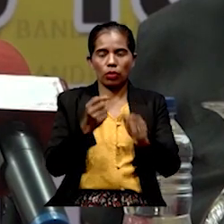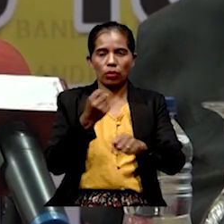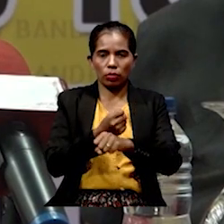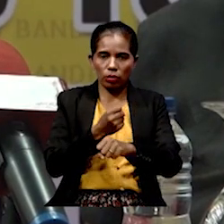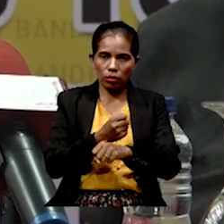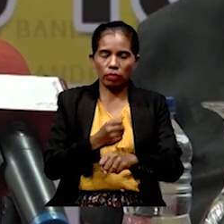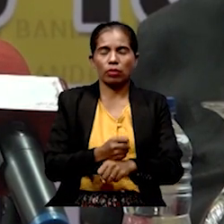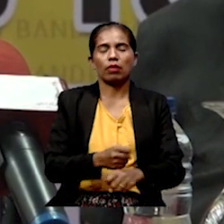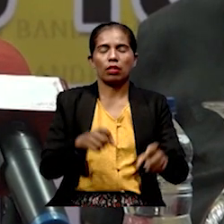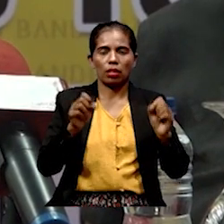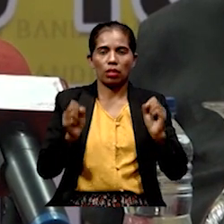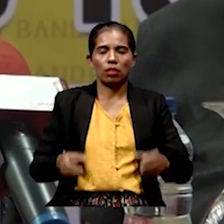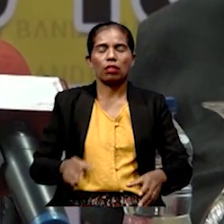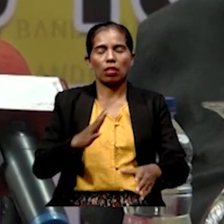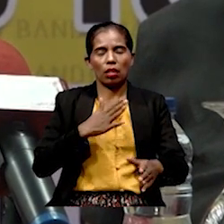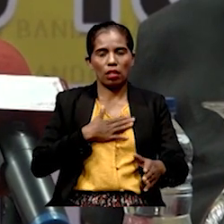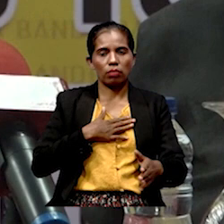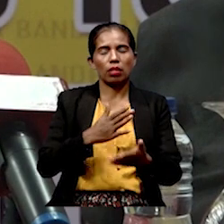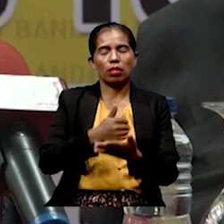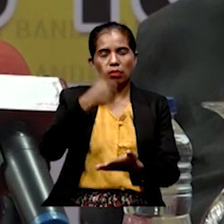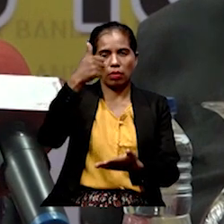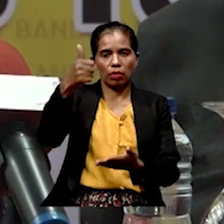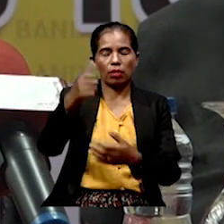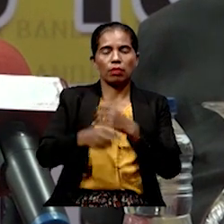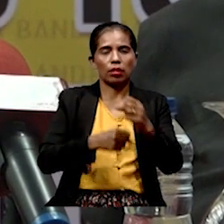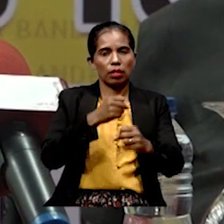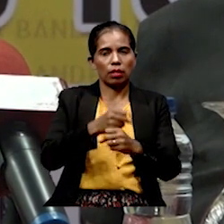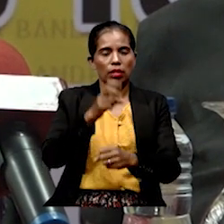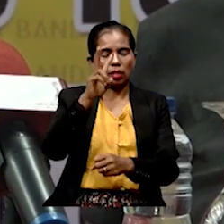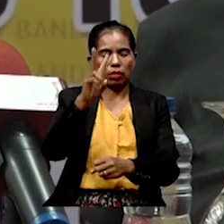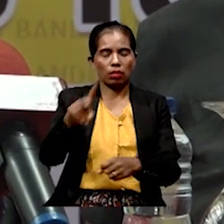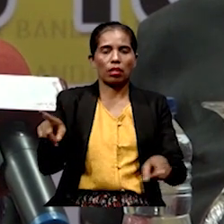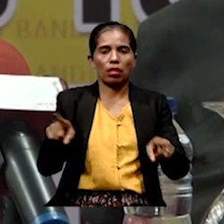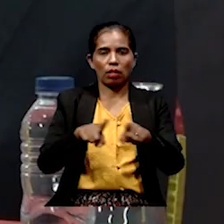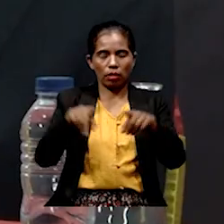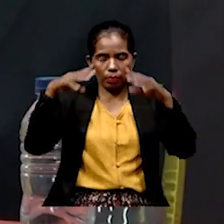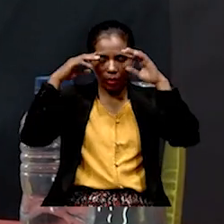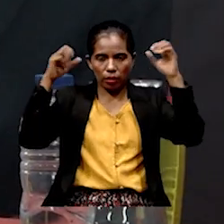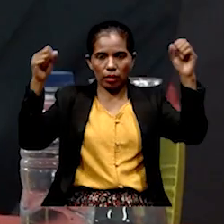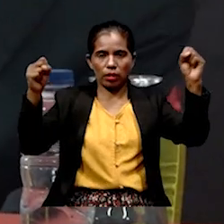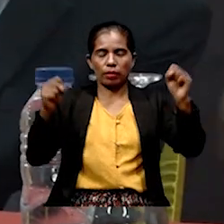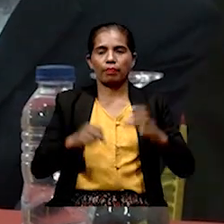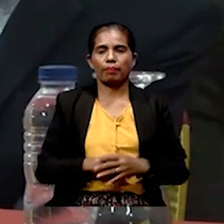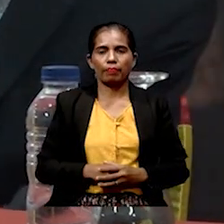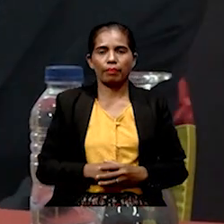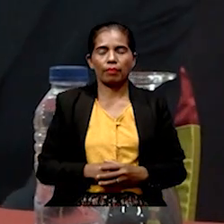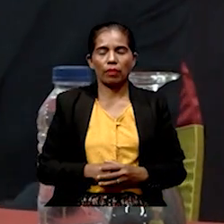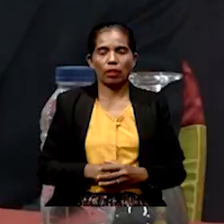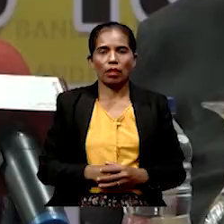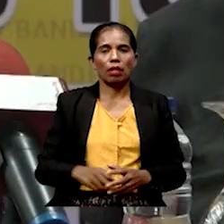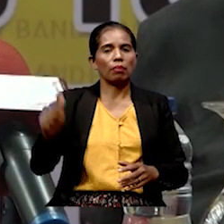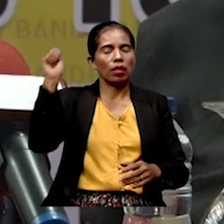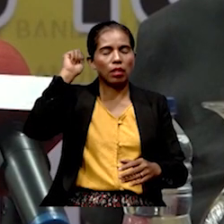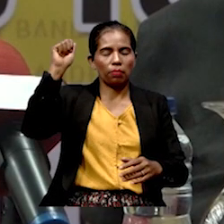TOMAC, a tu garante a unir vitória, ba mandato da rua, no dar presidente da República. Ba campanha